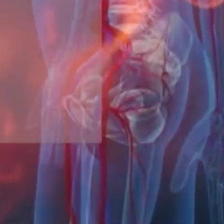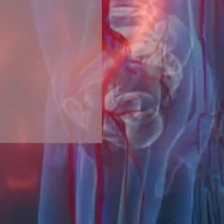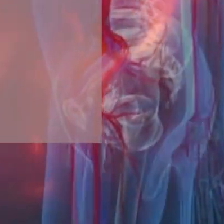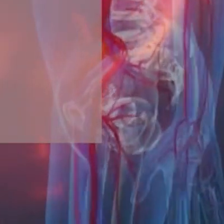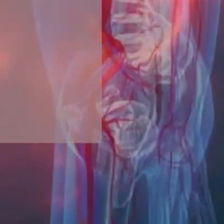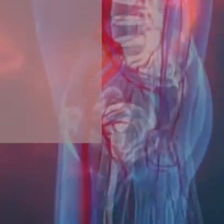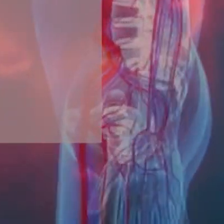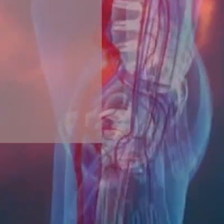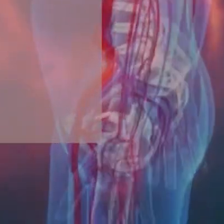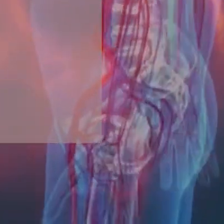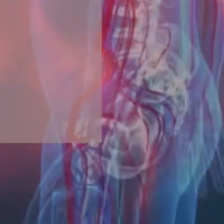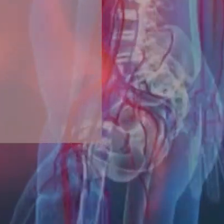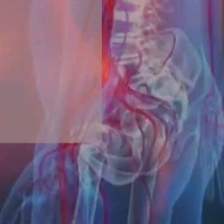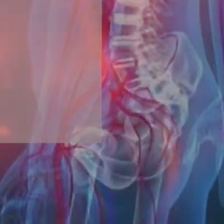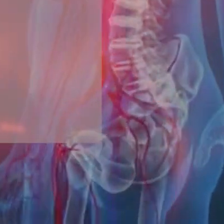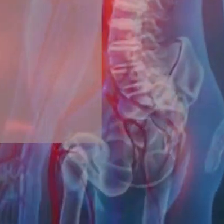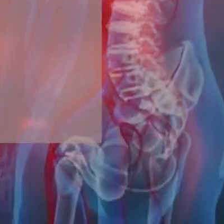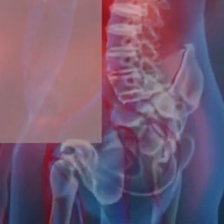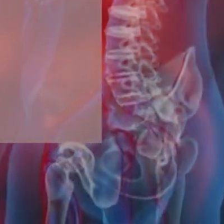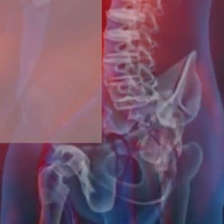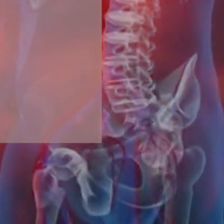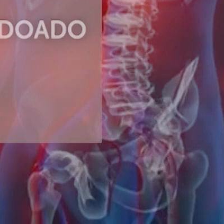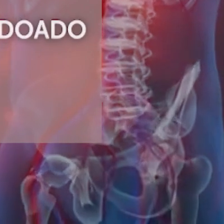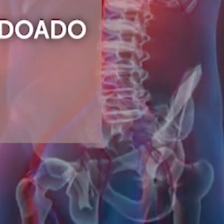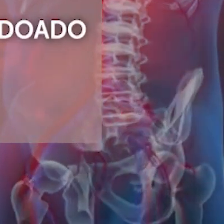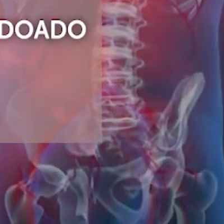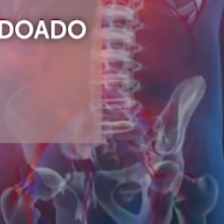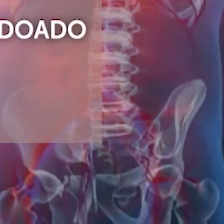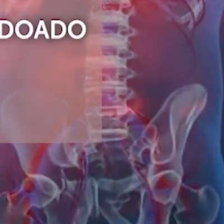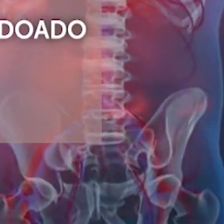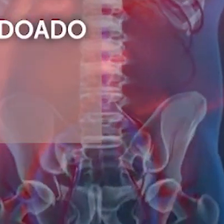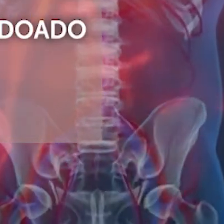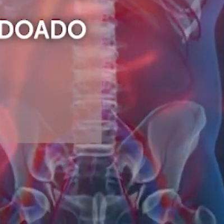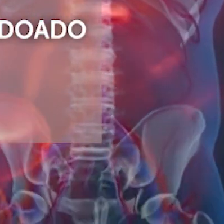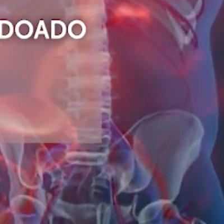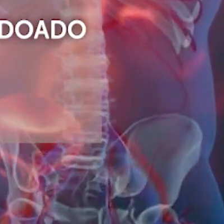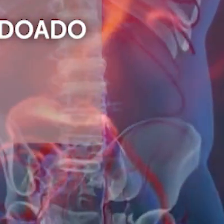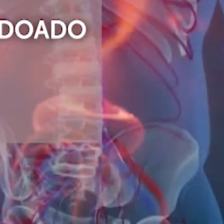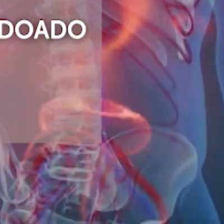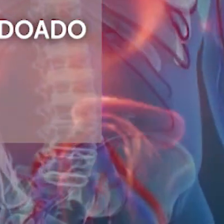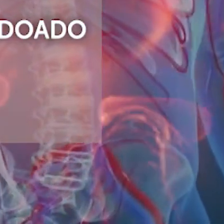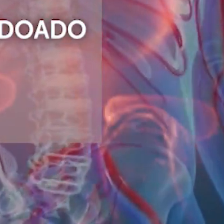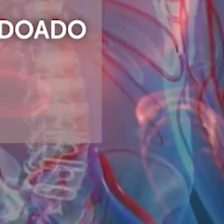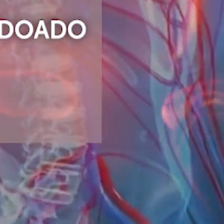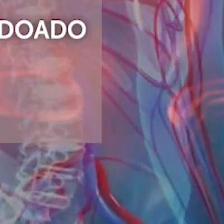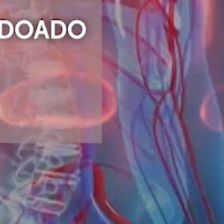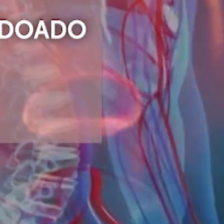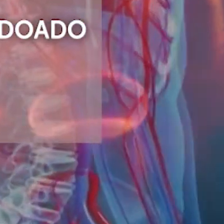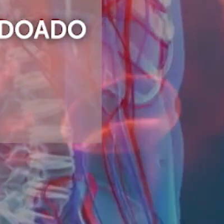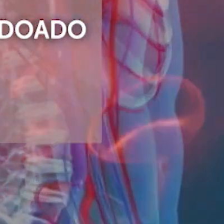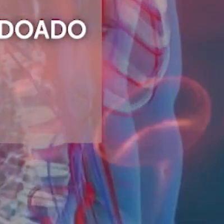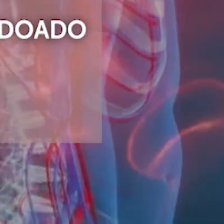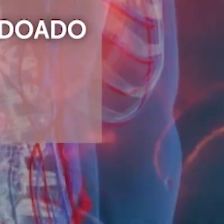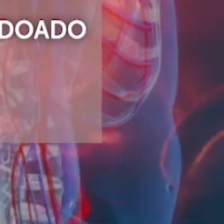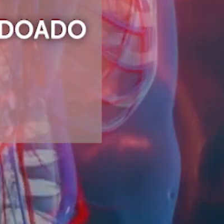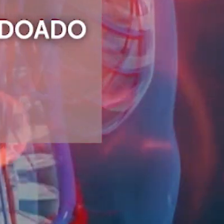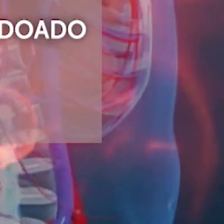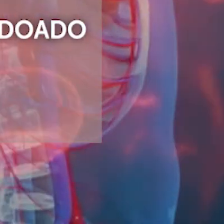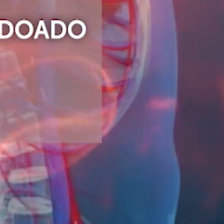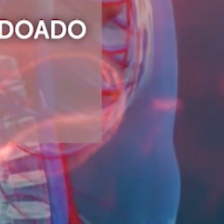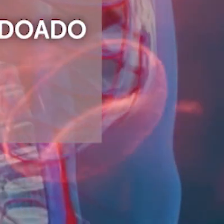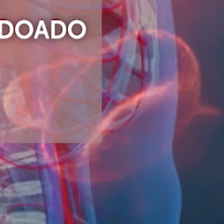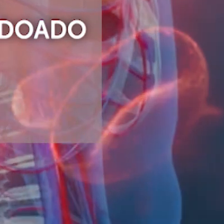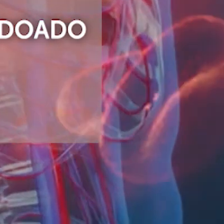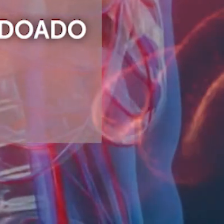corpo de um adulto circulam em média de 4,5 litros a 5 litros de sangue. De todo esse volume,